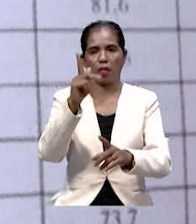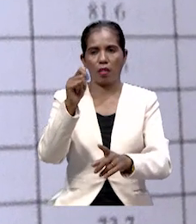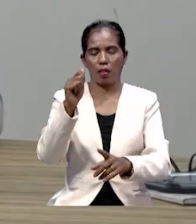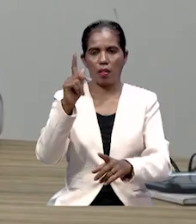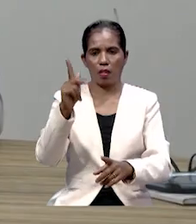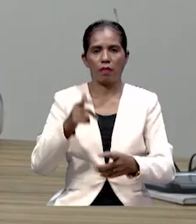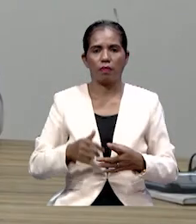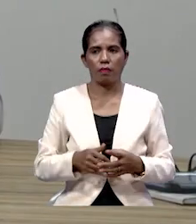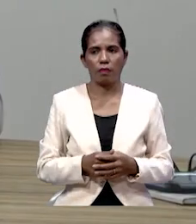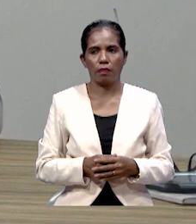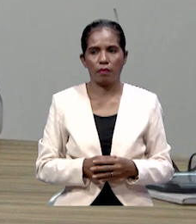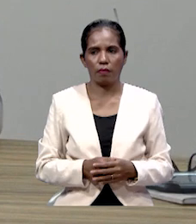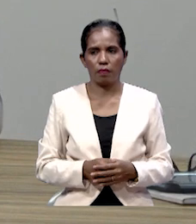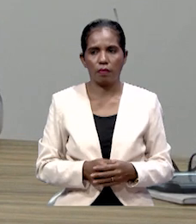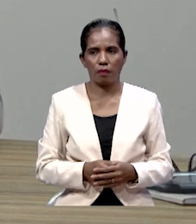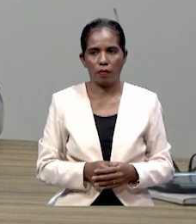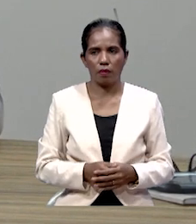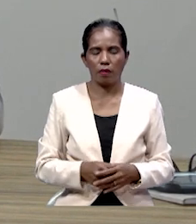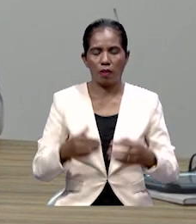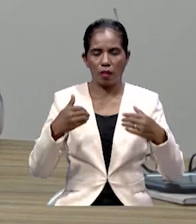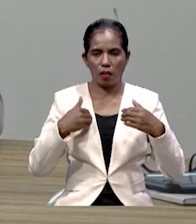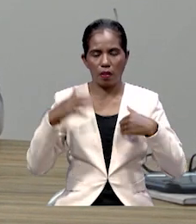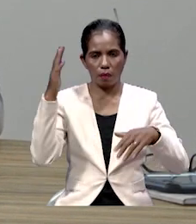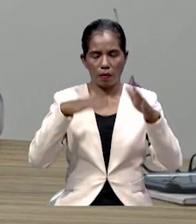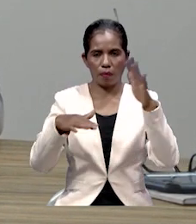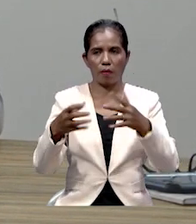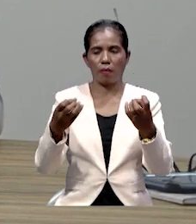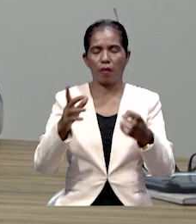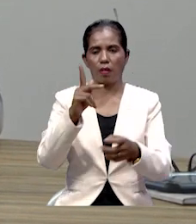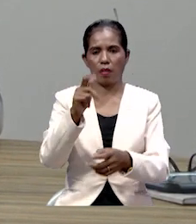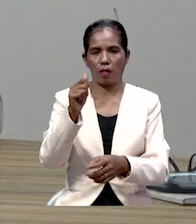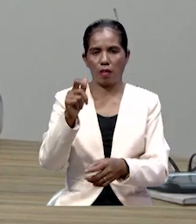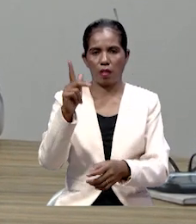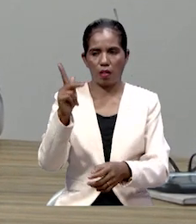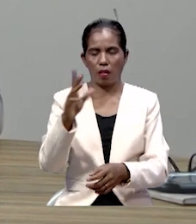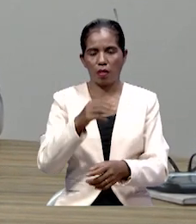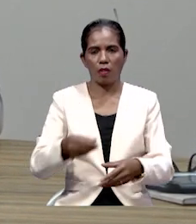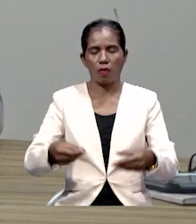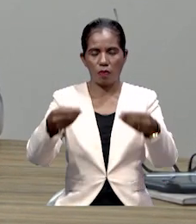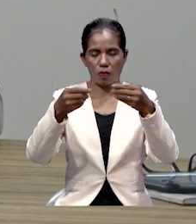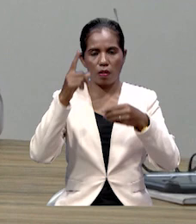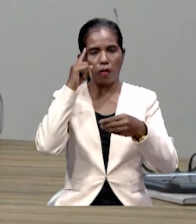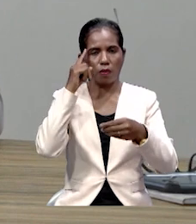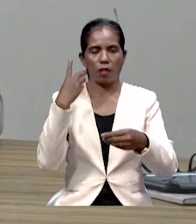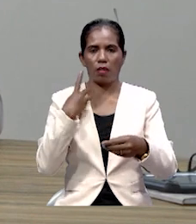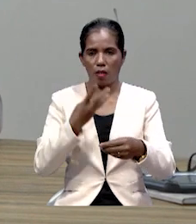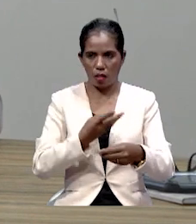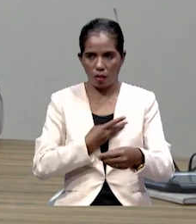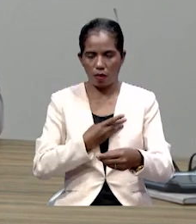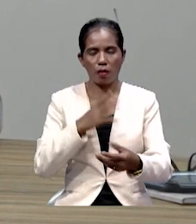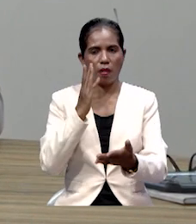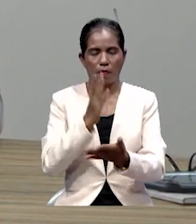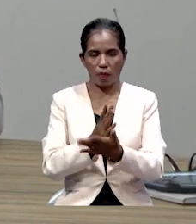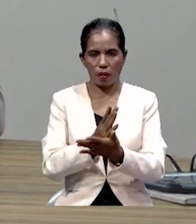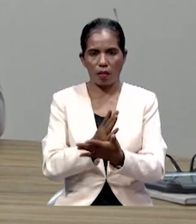Anticorrupção. Lamentações ao Moço Barak, Comissão Anticorrupção, forrando em AMI para tu trabalhar e